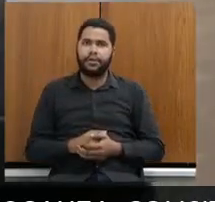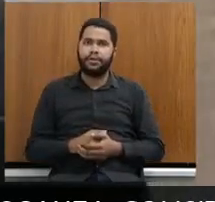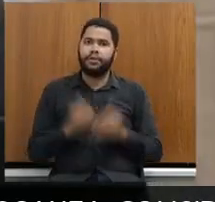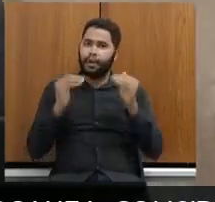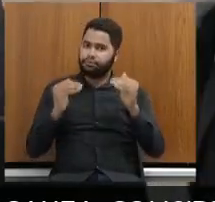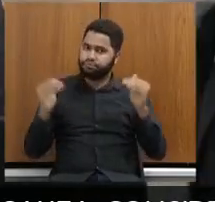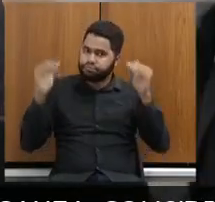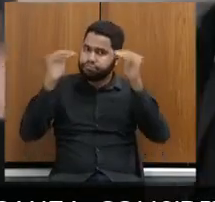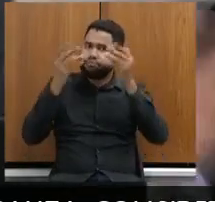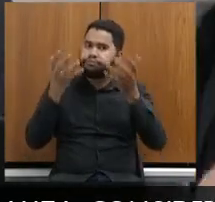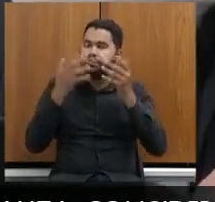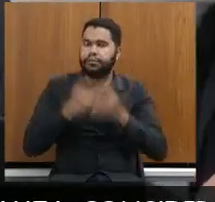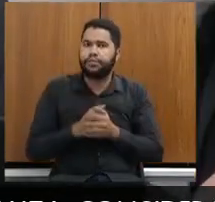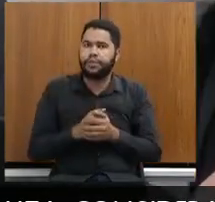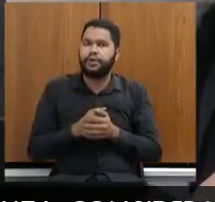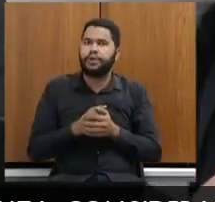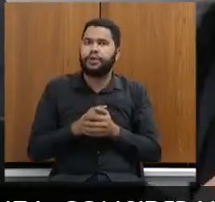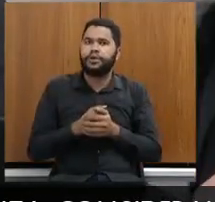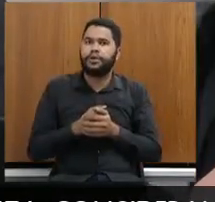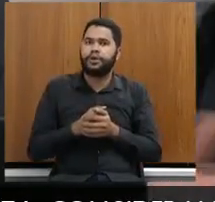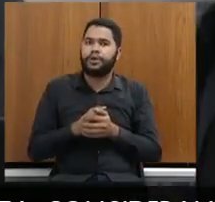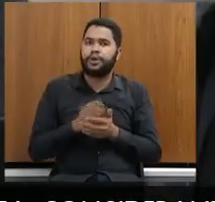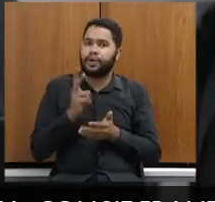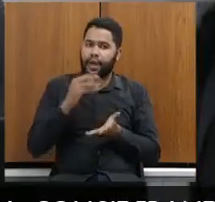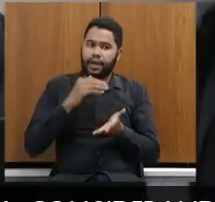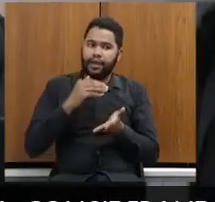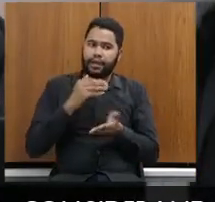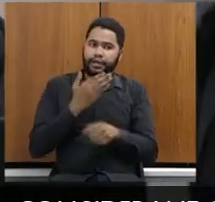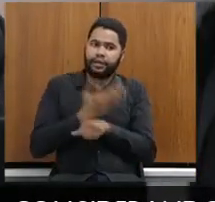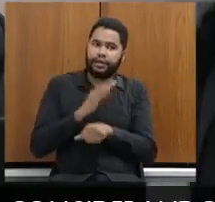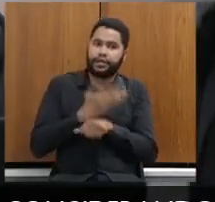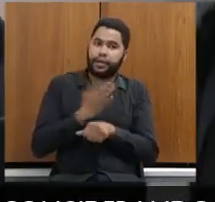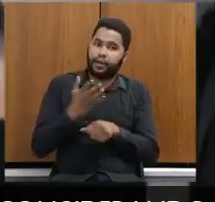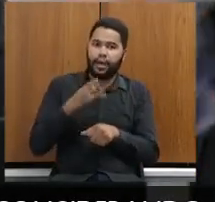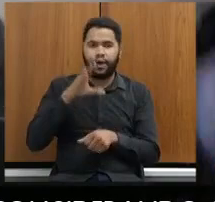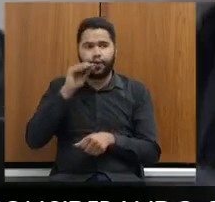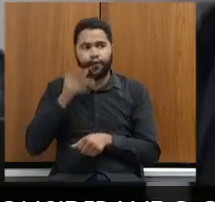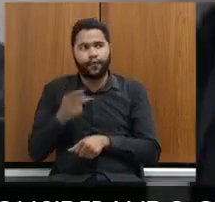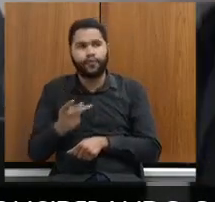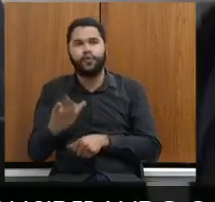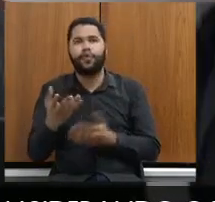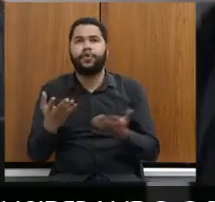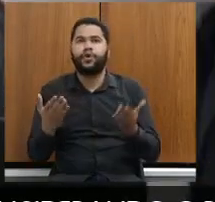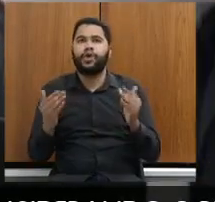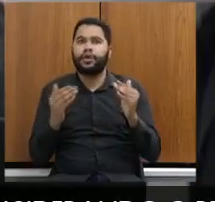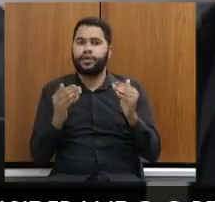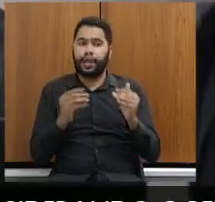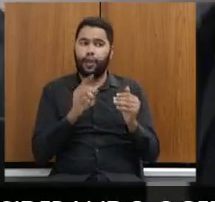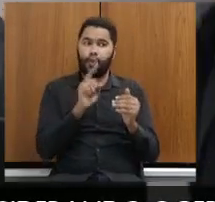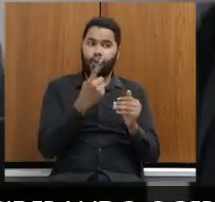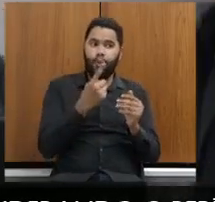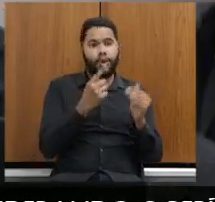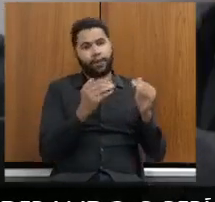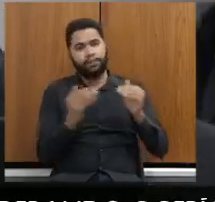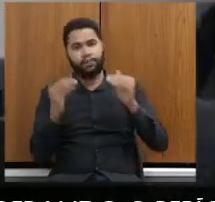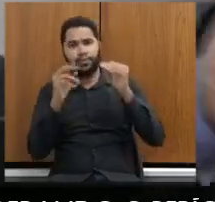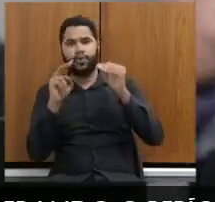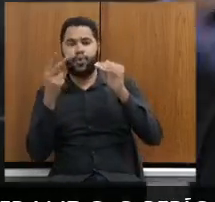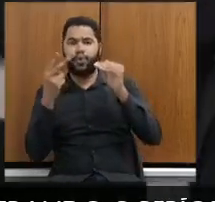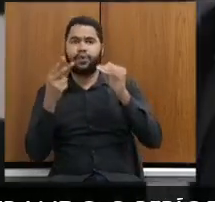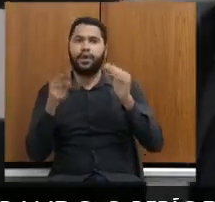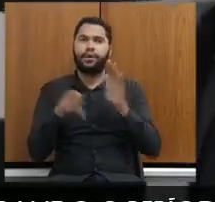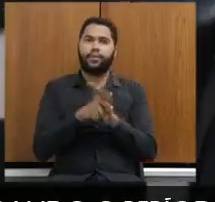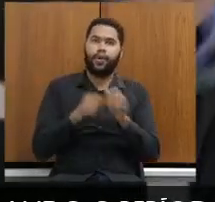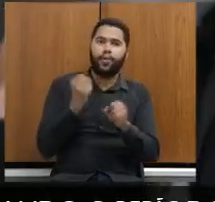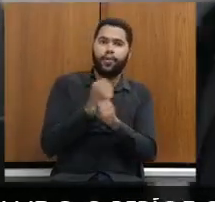subir de cargo você quer dizer isso que ele que essa estagiária que é ser efetivo Você tá no Grau um aquele para o grau dois se ele é ser